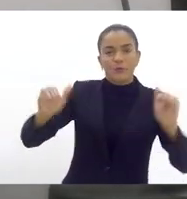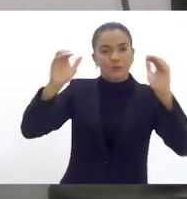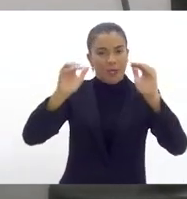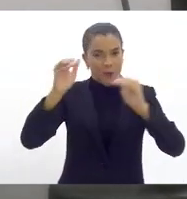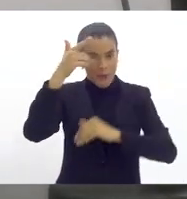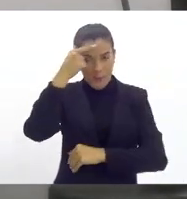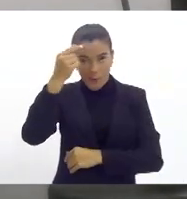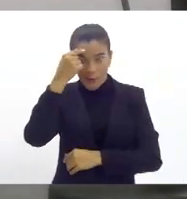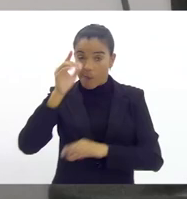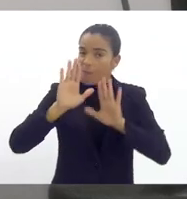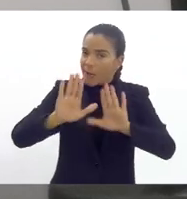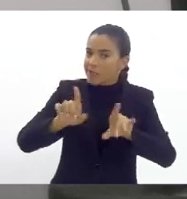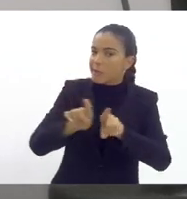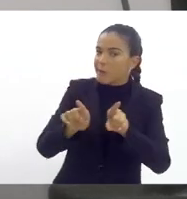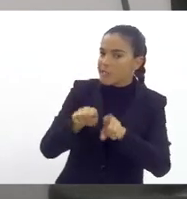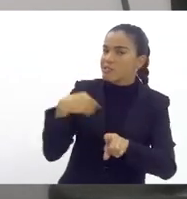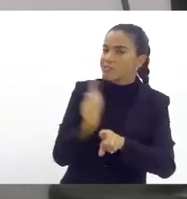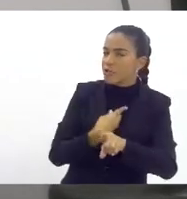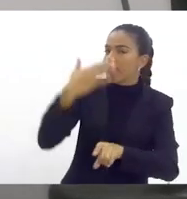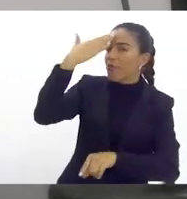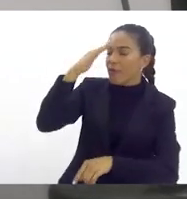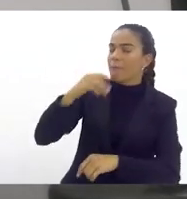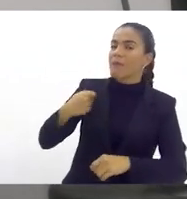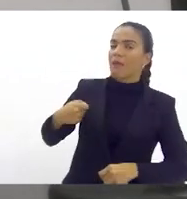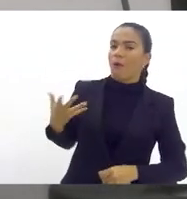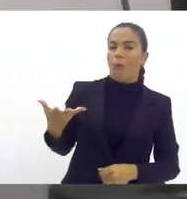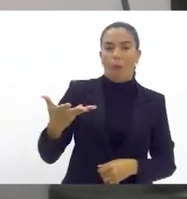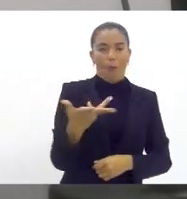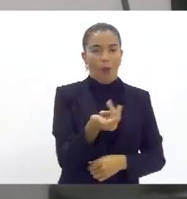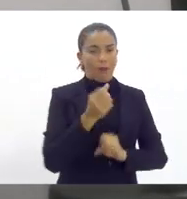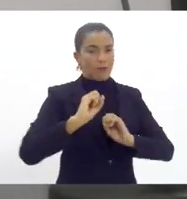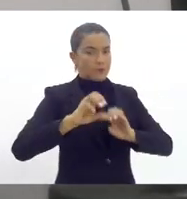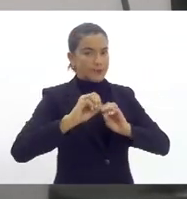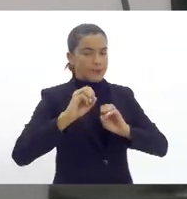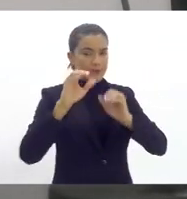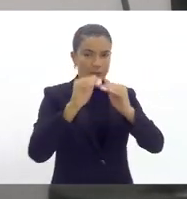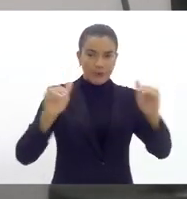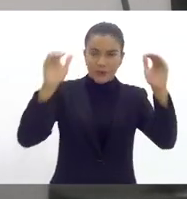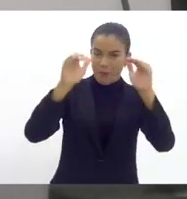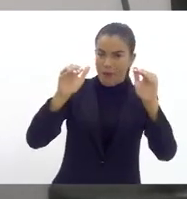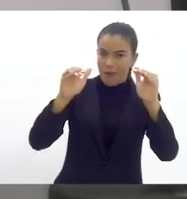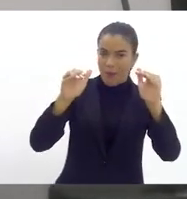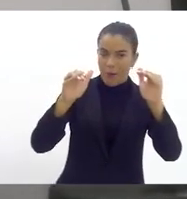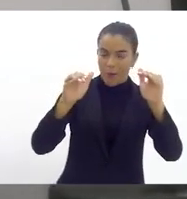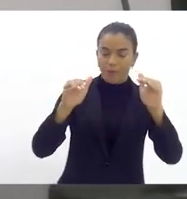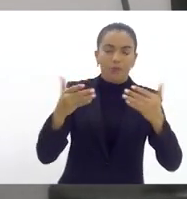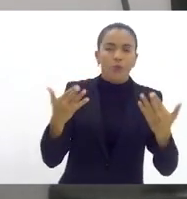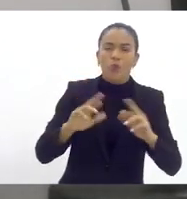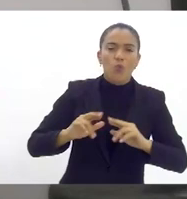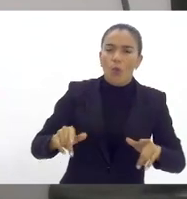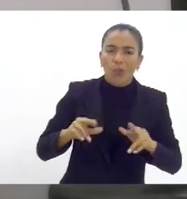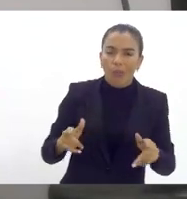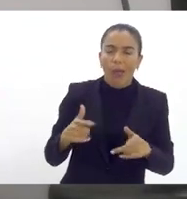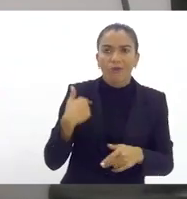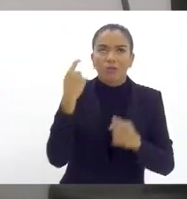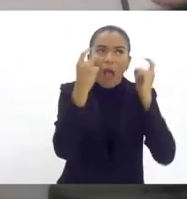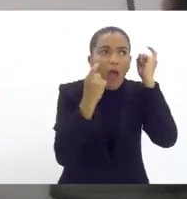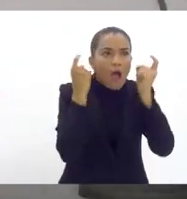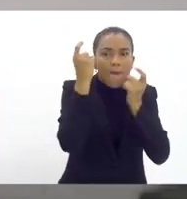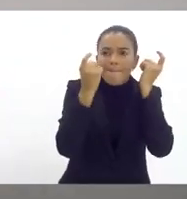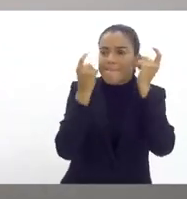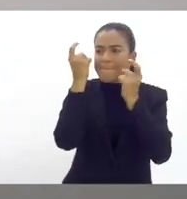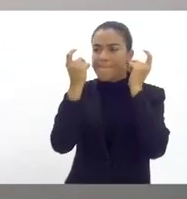mas a gente também entende que precisa ter qualidade desse ensino superior não dá para a gente não ter não dá para a gente não se